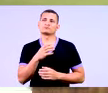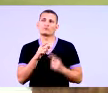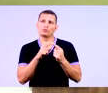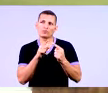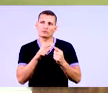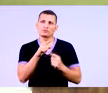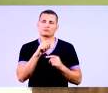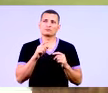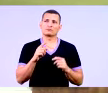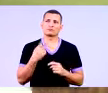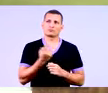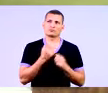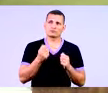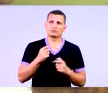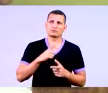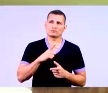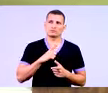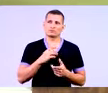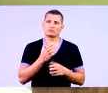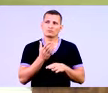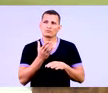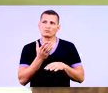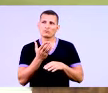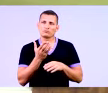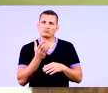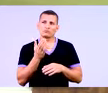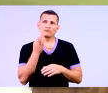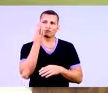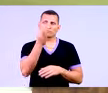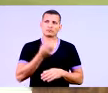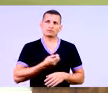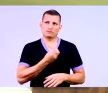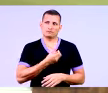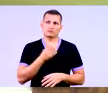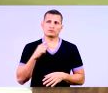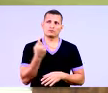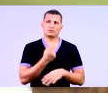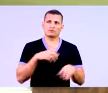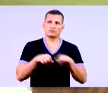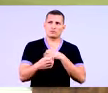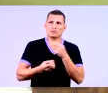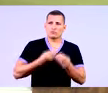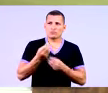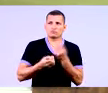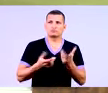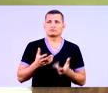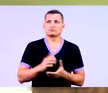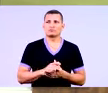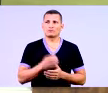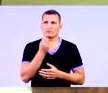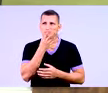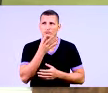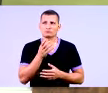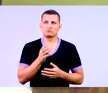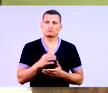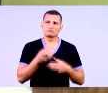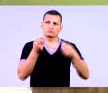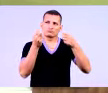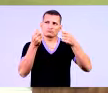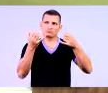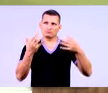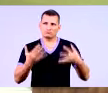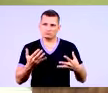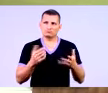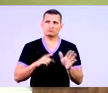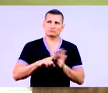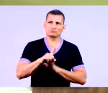que que vai ser aplicado na nossa vida futura quando a gente se formando então se é bom a gente fazer as considerações a respeito dessa